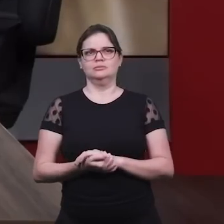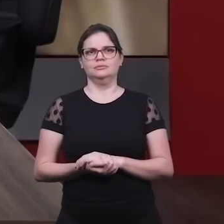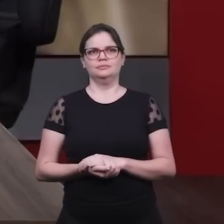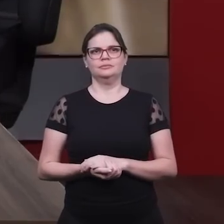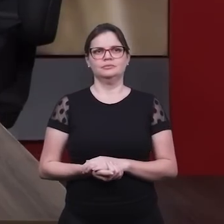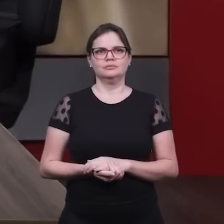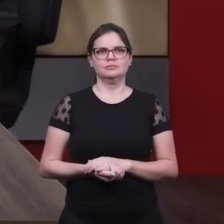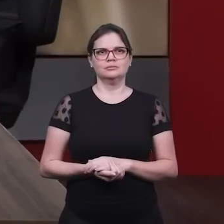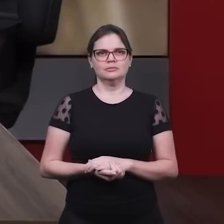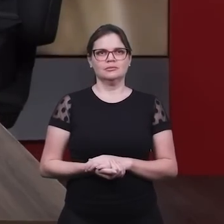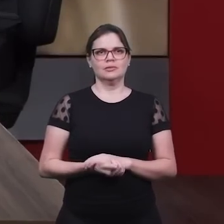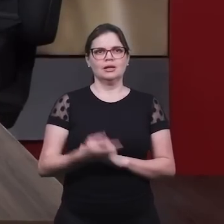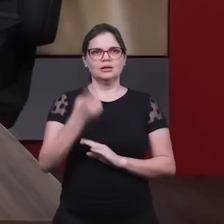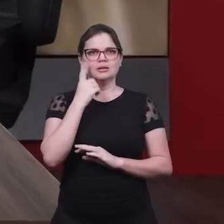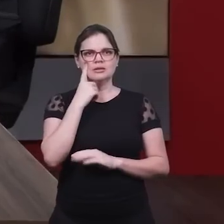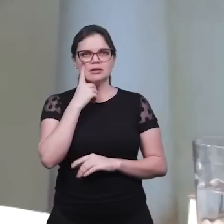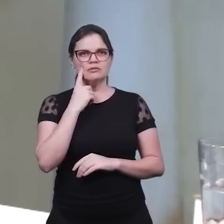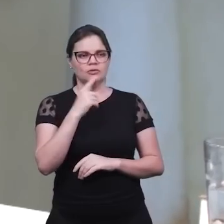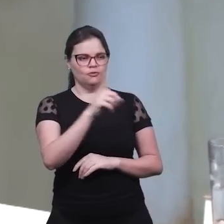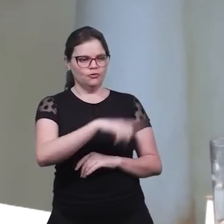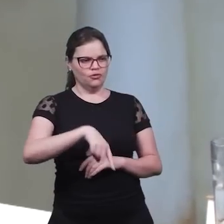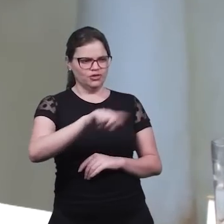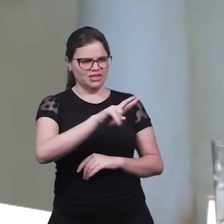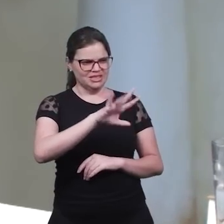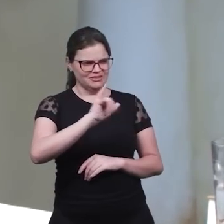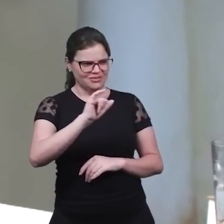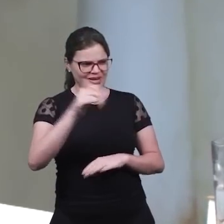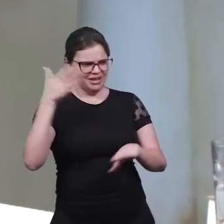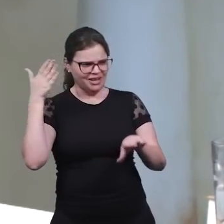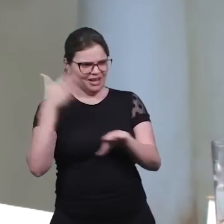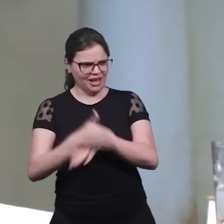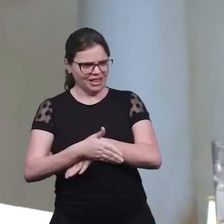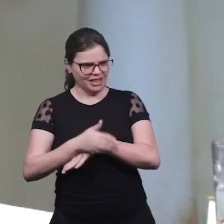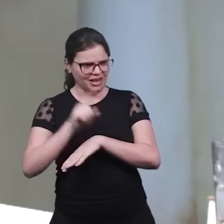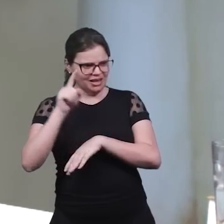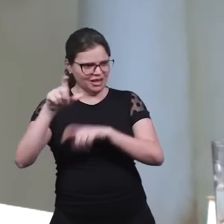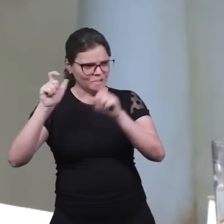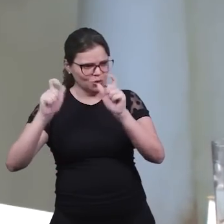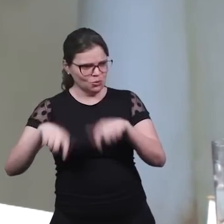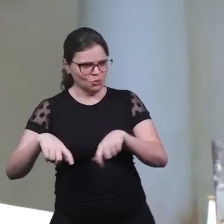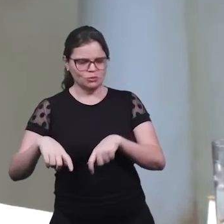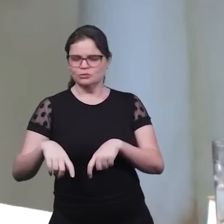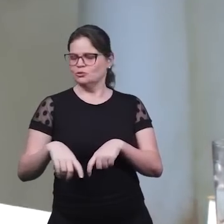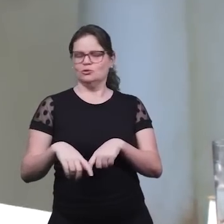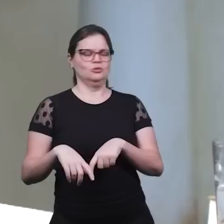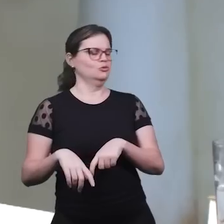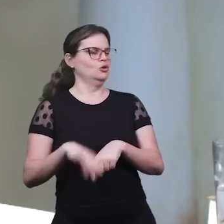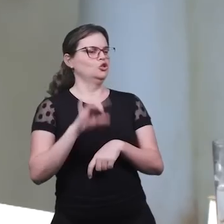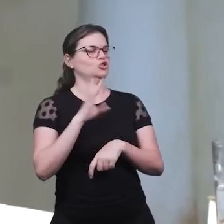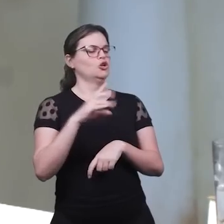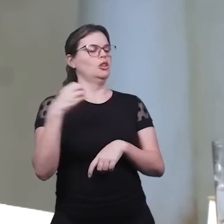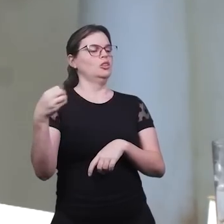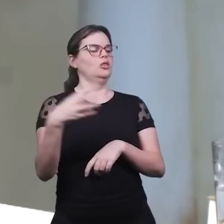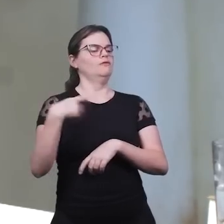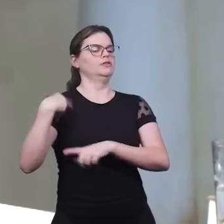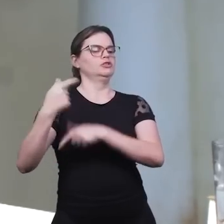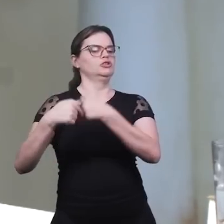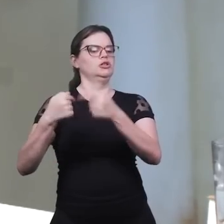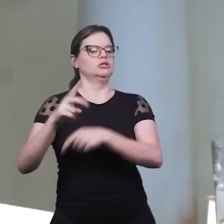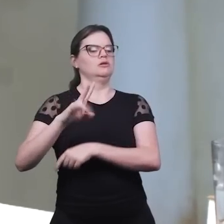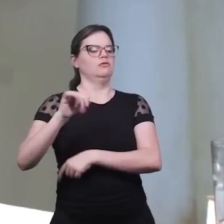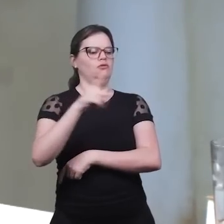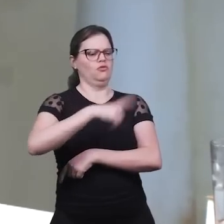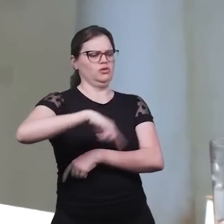vocês, o senhor falou, nenhum de vocês vai entrar na terra prometida. Uma geração toda ficou no deserto. Só a geração nova que vai poder entrar. Vocês não vão entrar